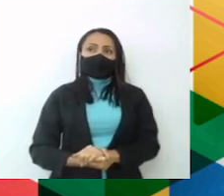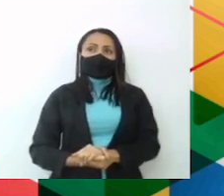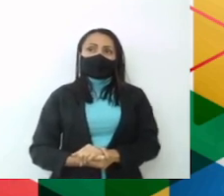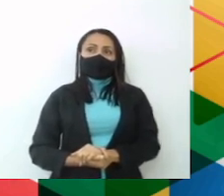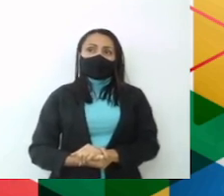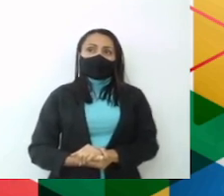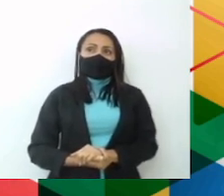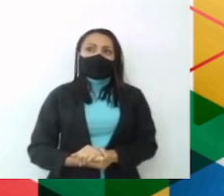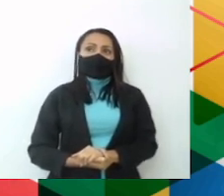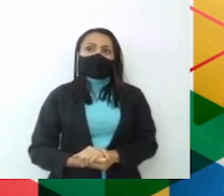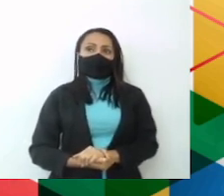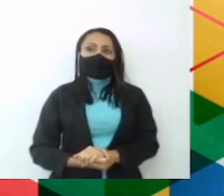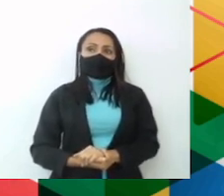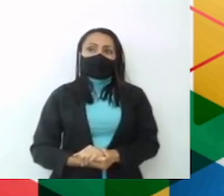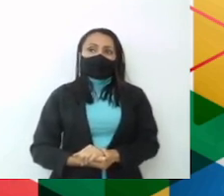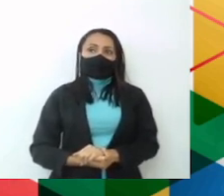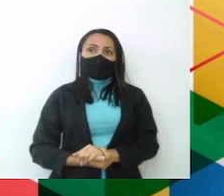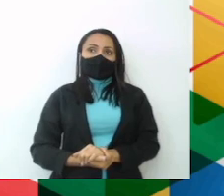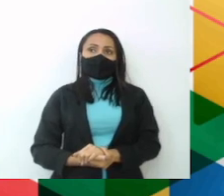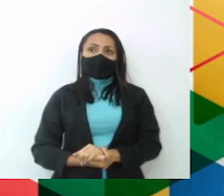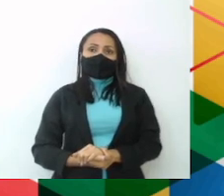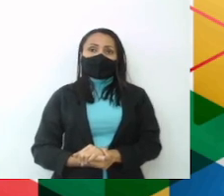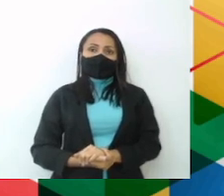Tá ao contrário.